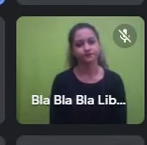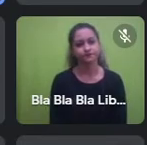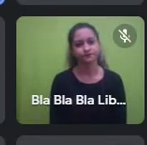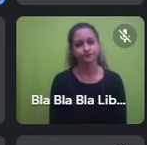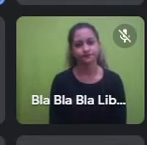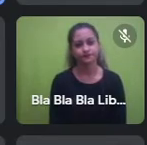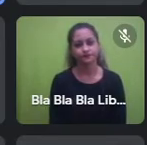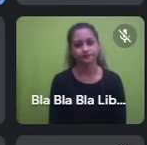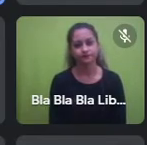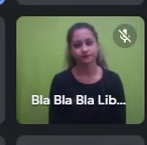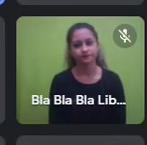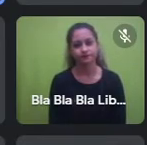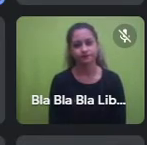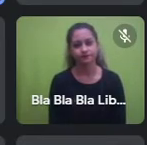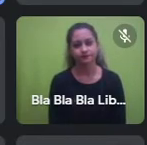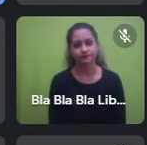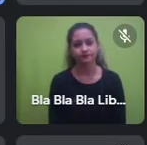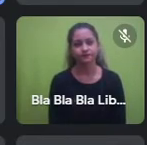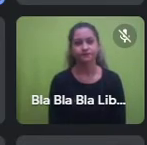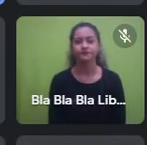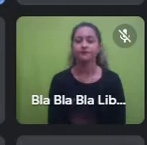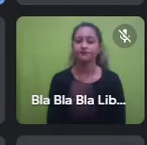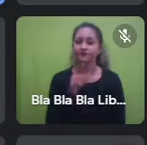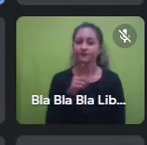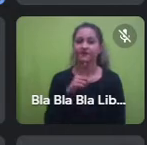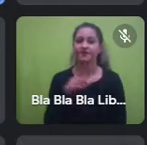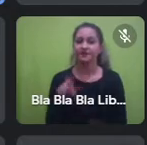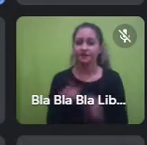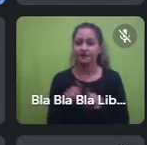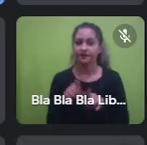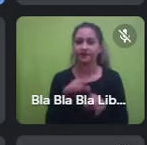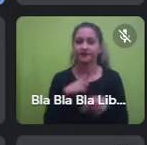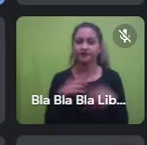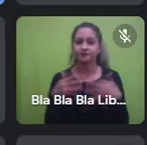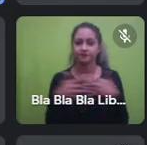Aqui eu tenho esteatose hepática,